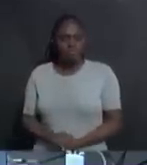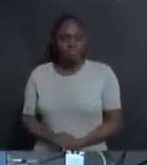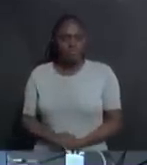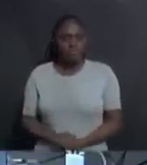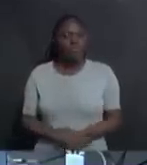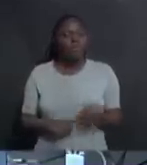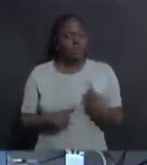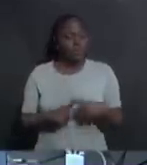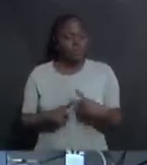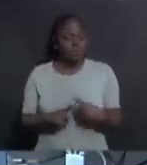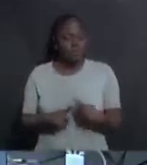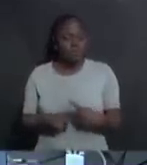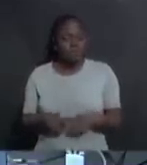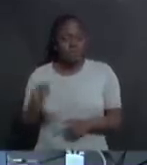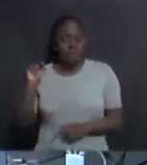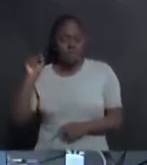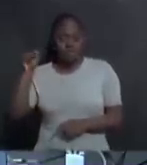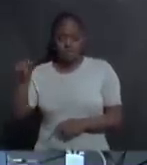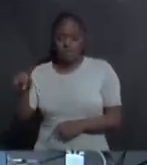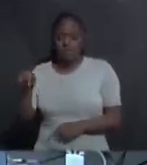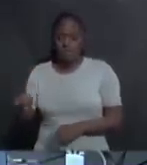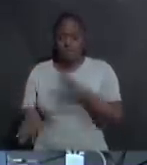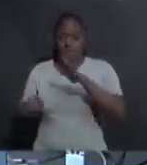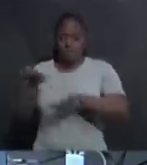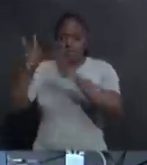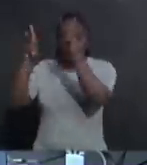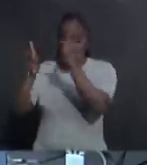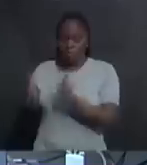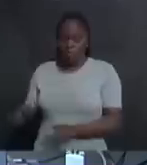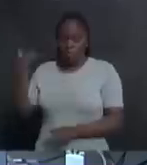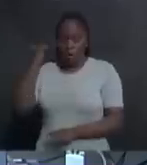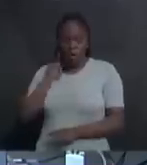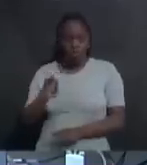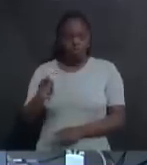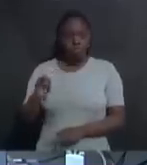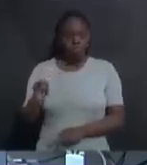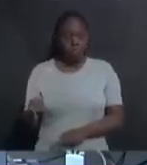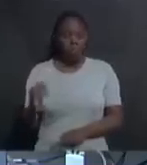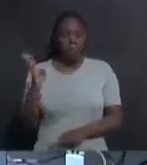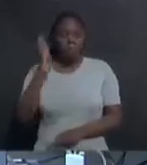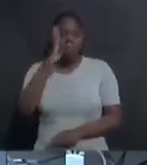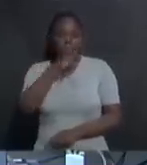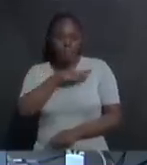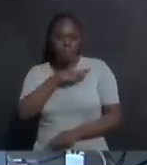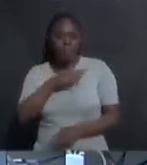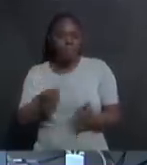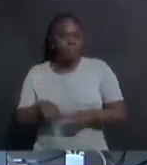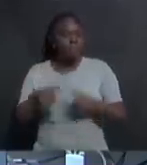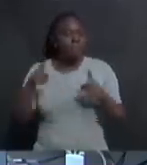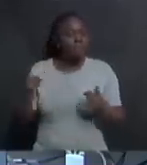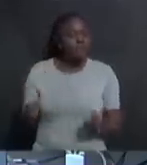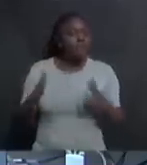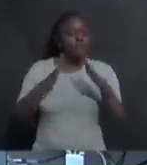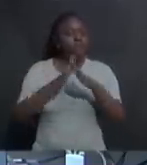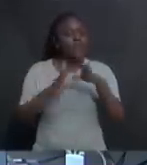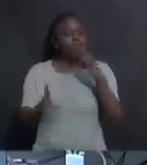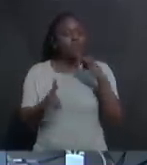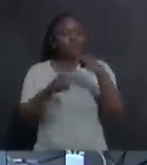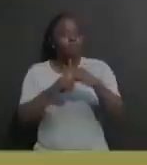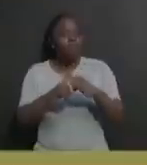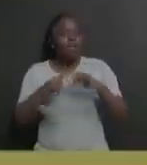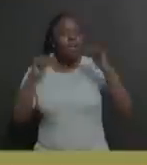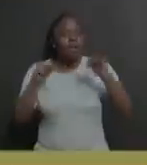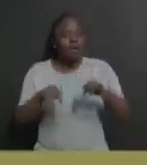Sabe por quê? Porque lá dentro, muitas vezes, tem uma voz profética do mal lá. Mas a voz profética da igreja e da casa está